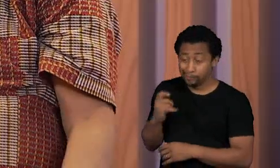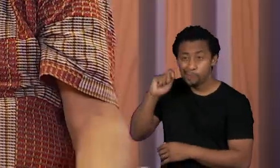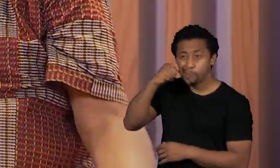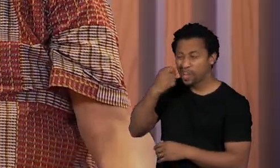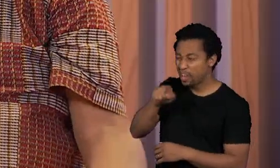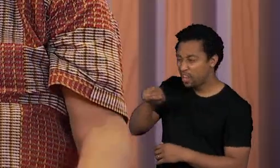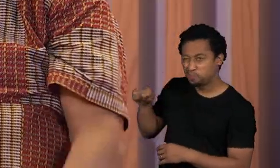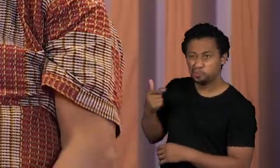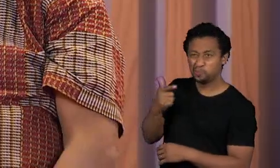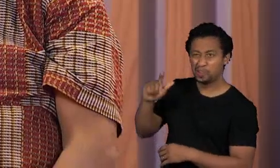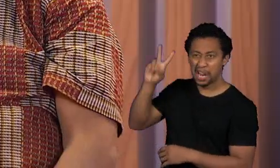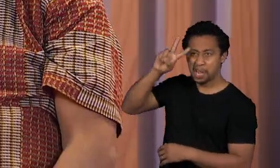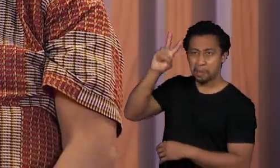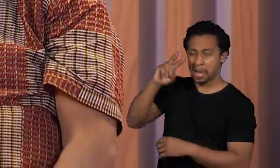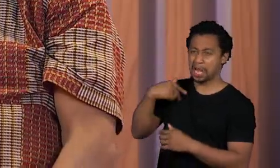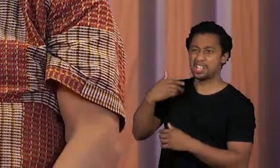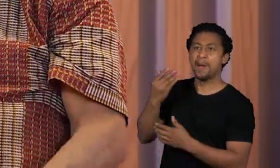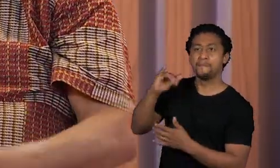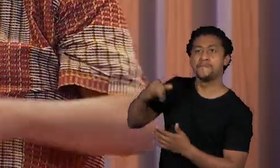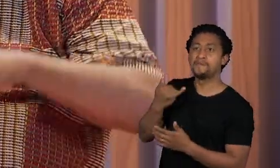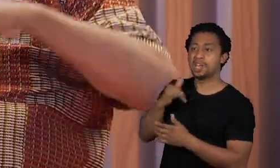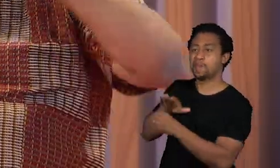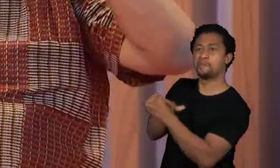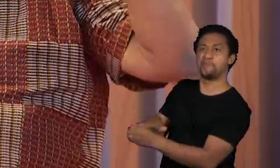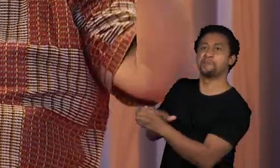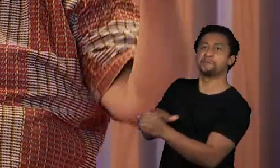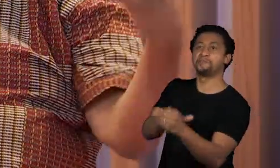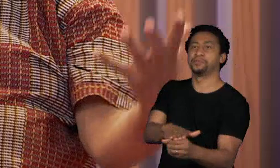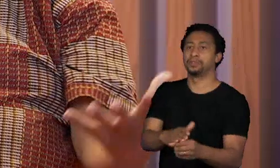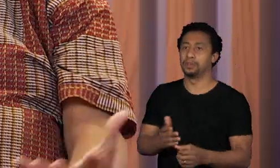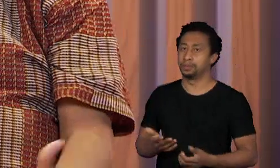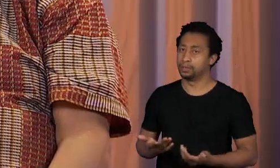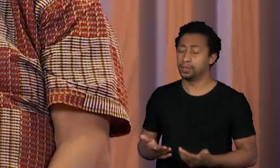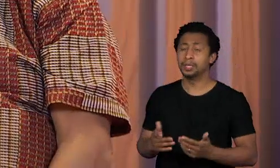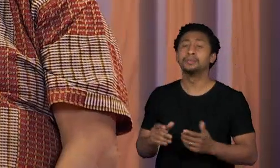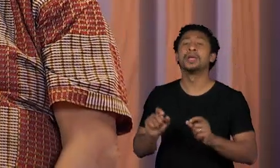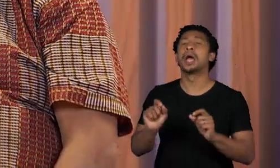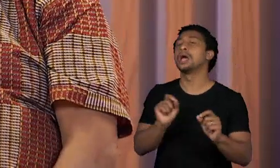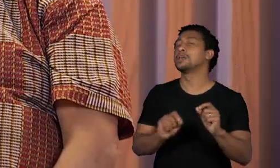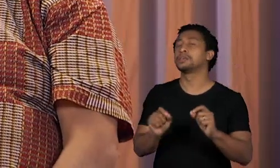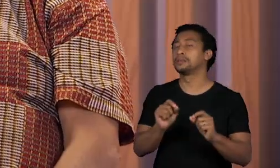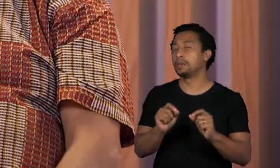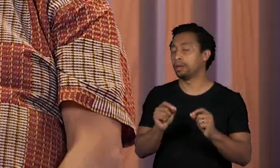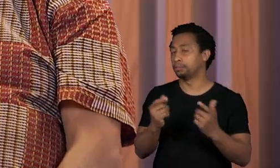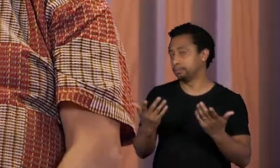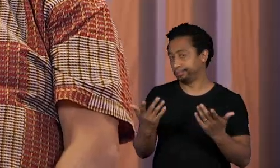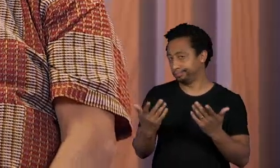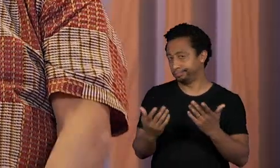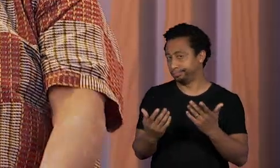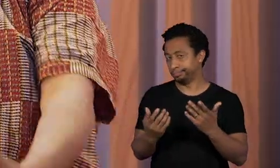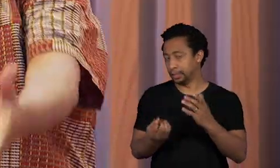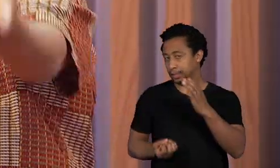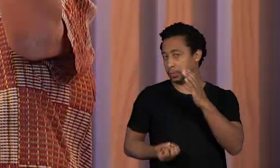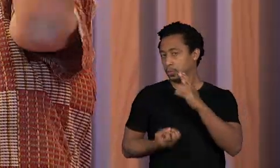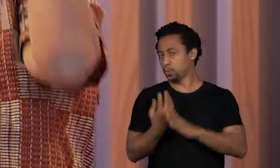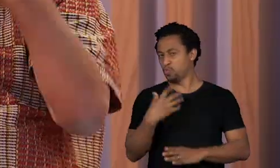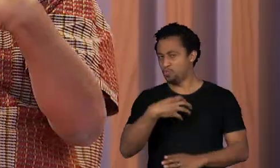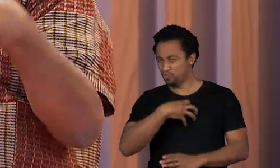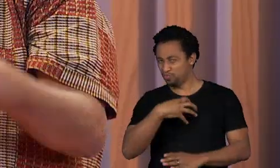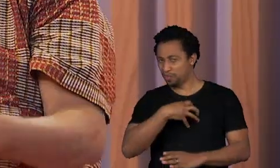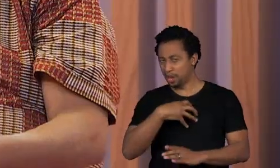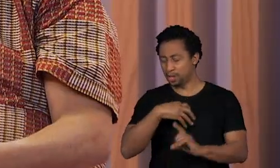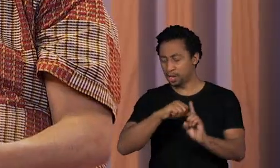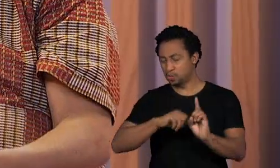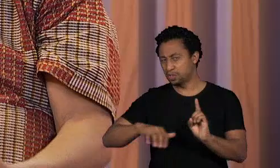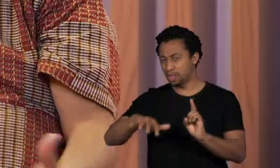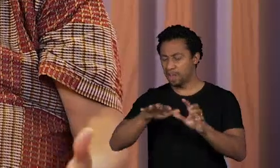Eu acredito que quem construiu esse modelo de sociedade há muito